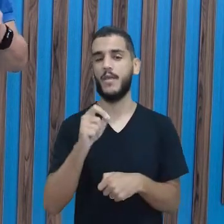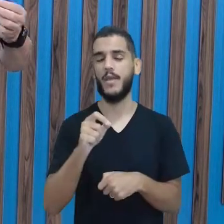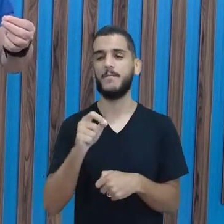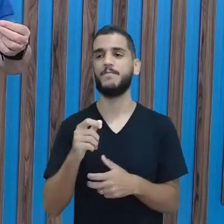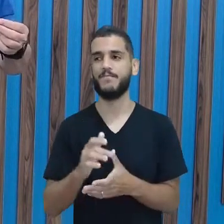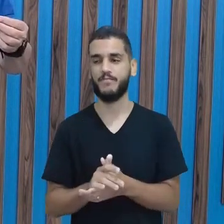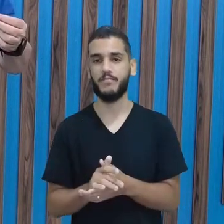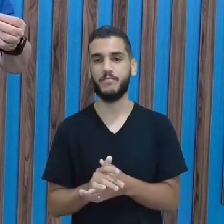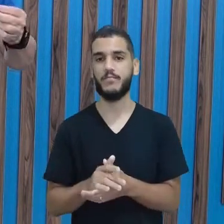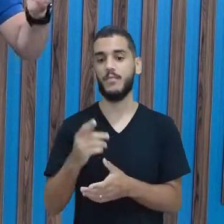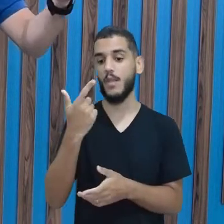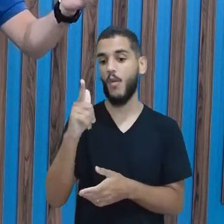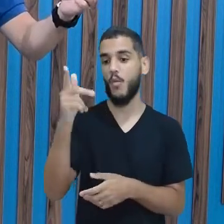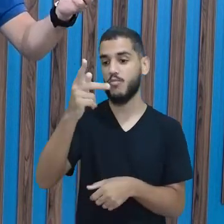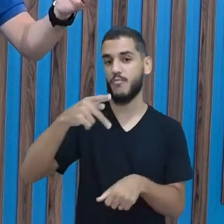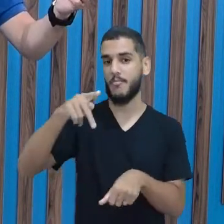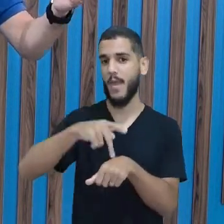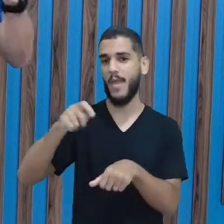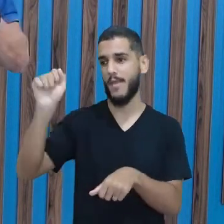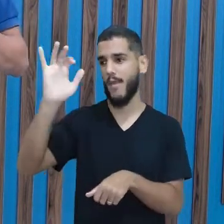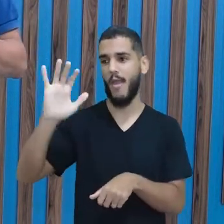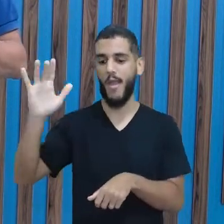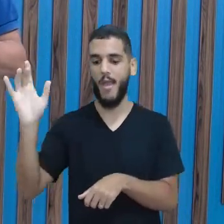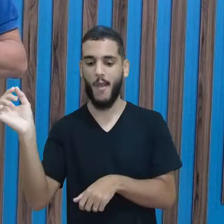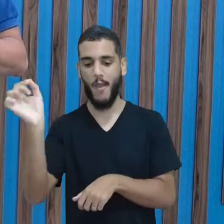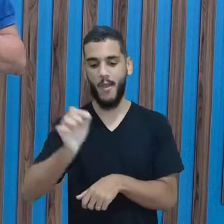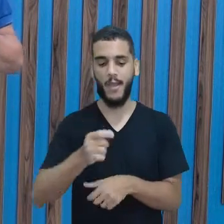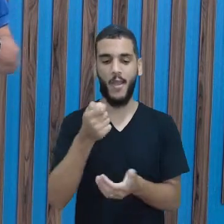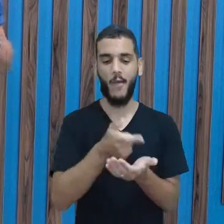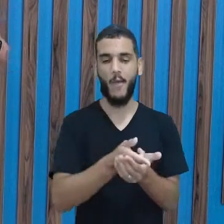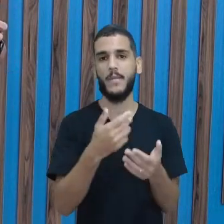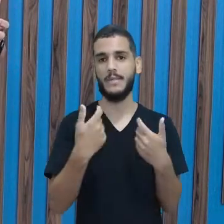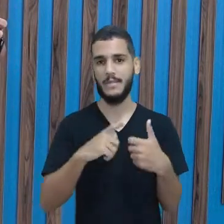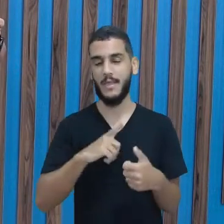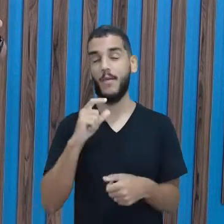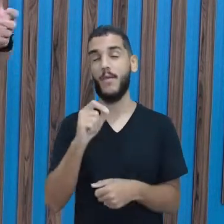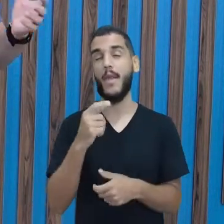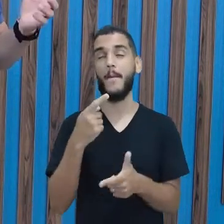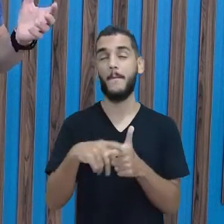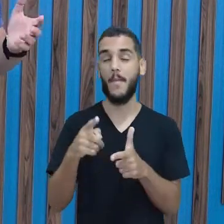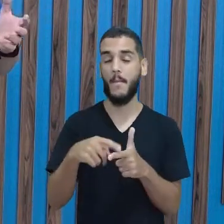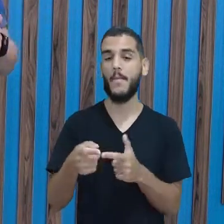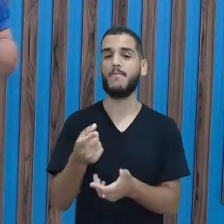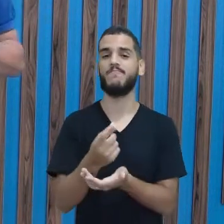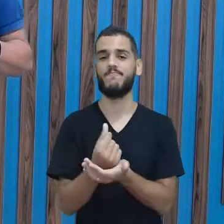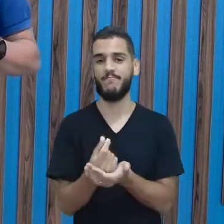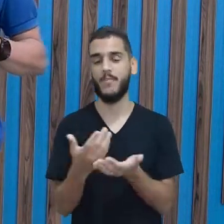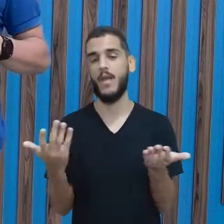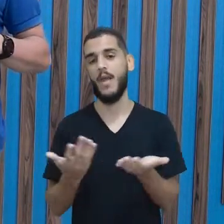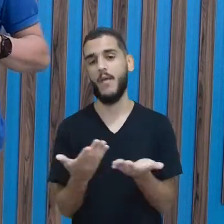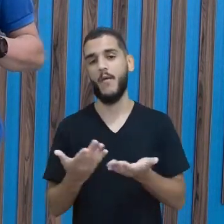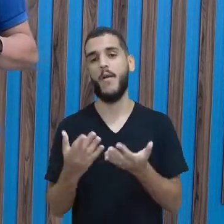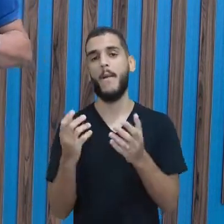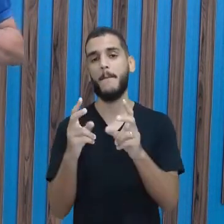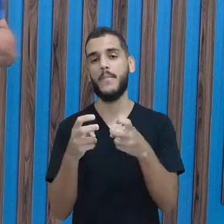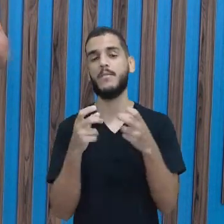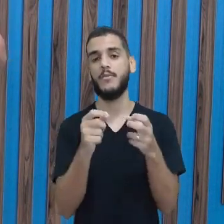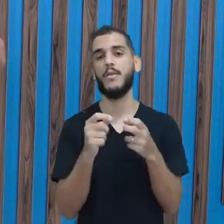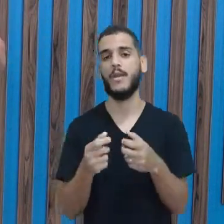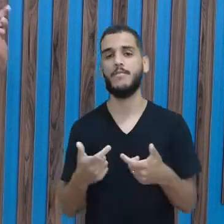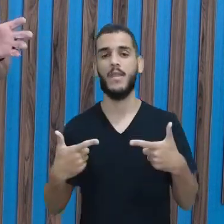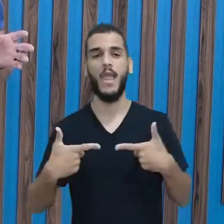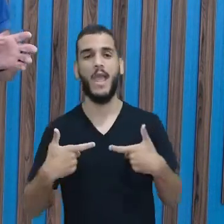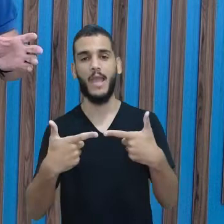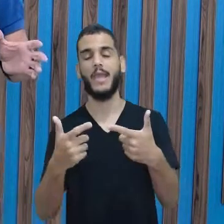mercado fornecedor de outros, o que é que acontece? Vem uma crise econômica. A gente agora observa, por exemplo, a guerra